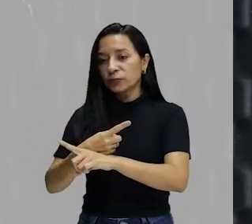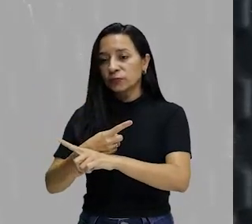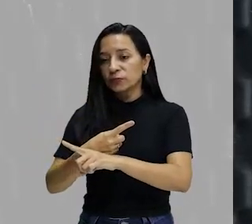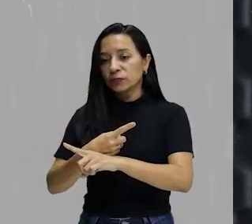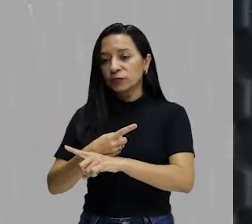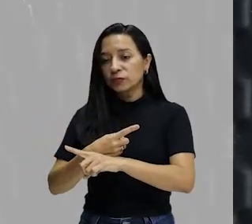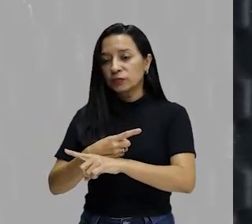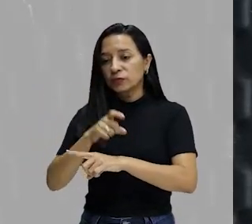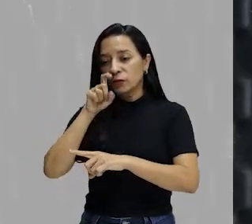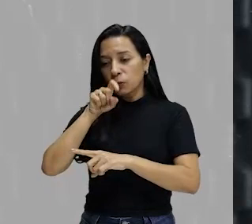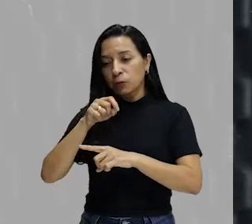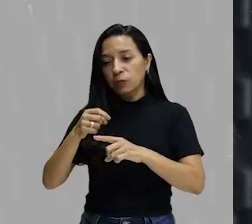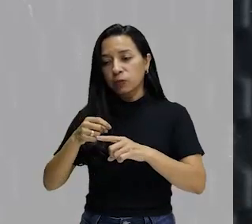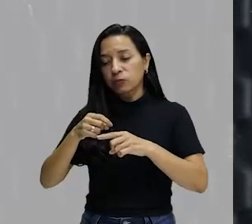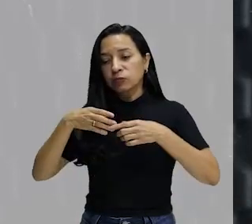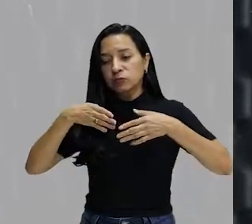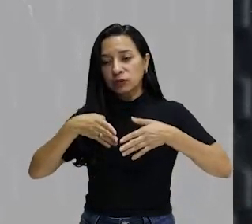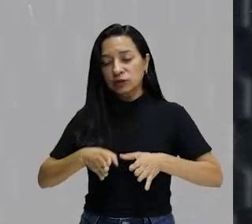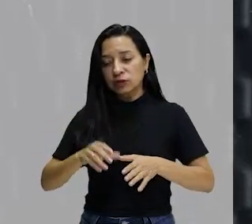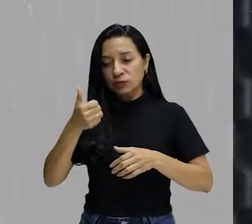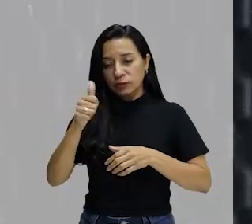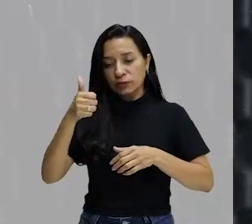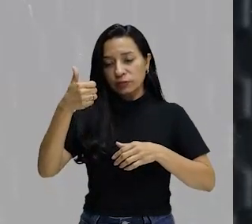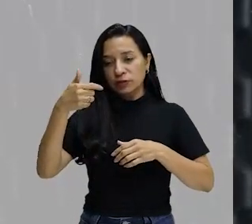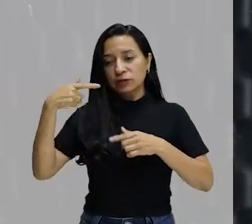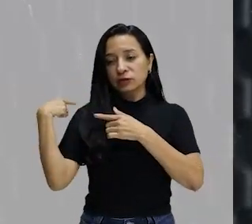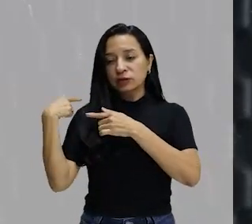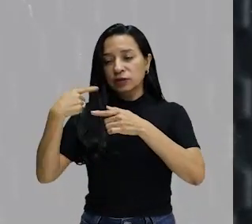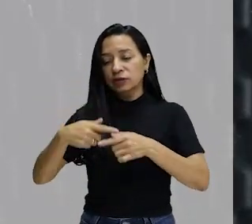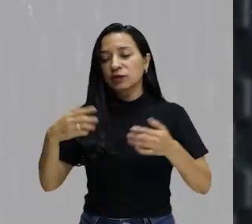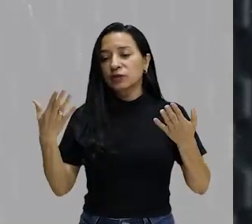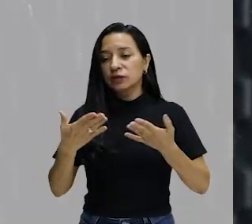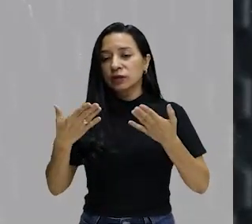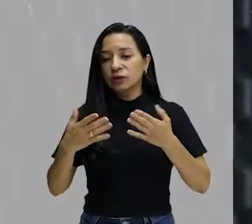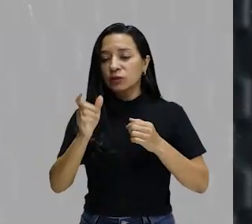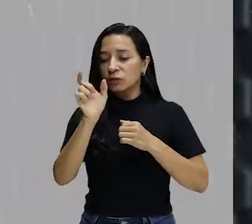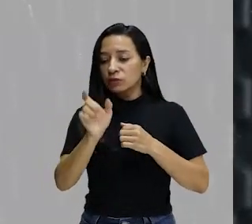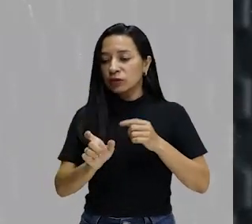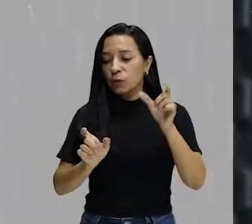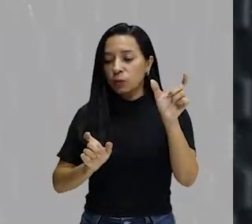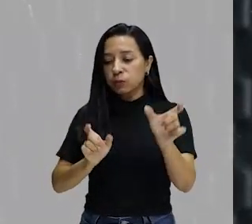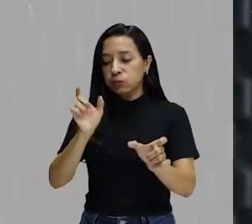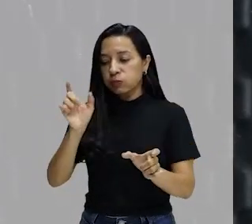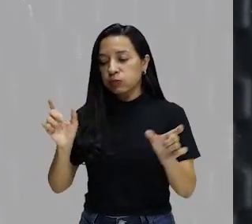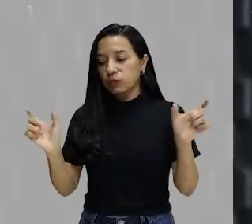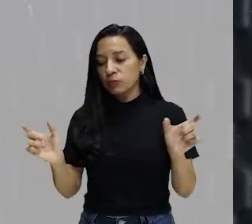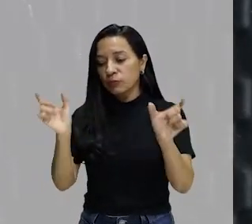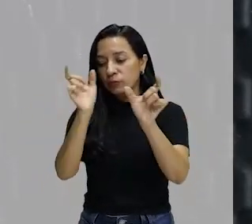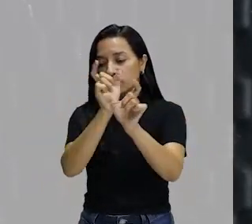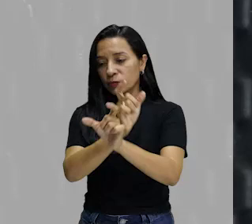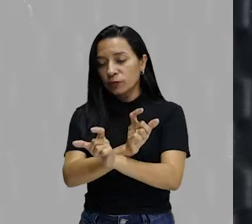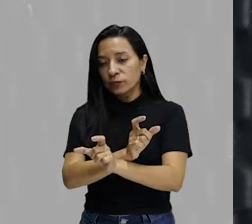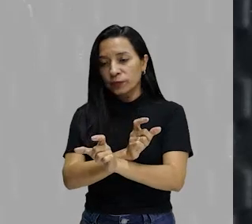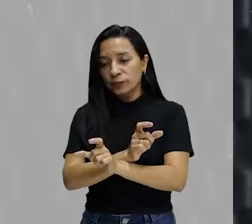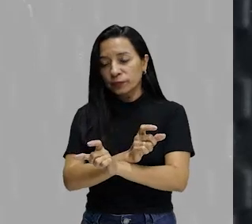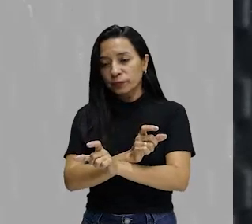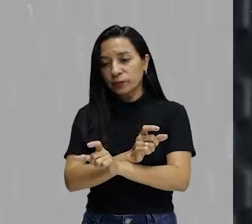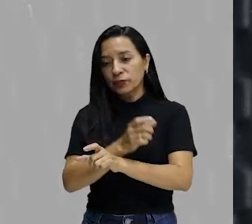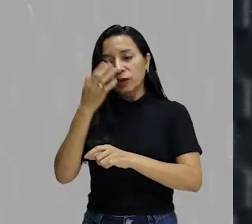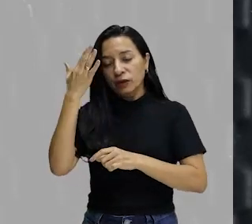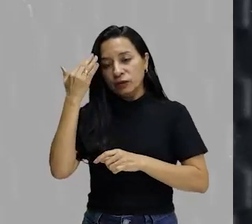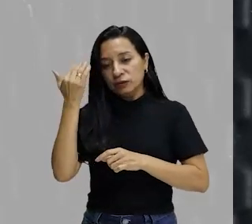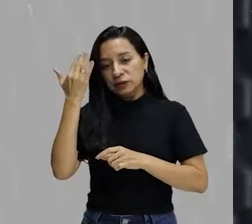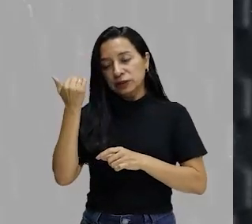são os indivíduos que nasceram naquela primeira geração, que agora vão ser cruzados entre si. eu sei o genótipo deles, eles